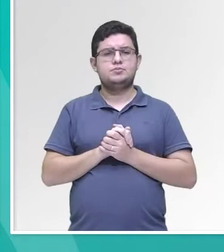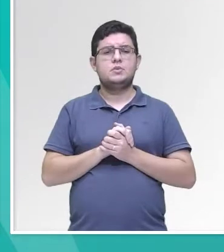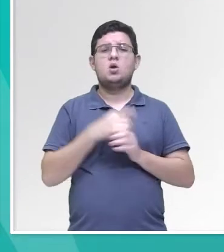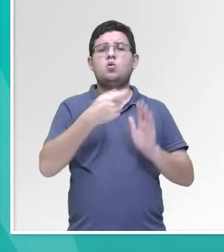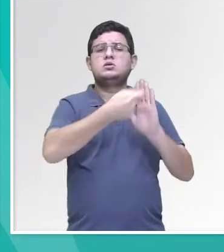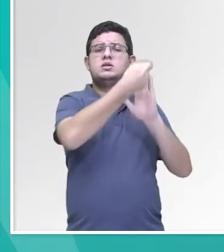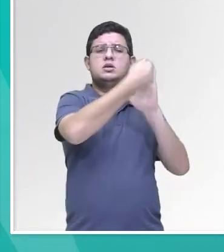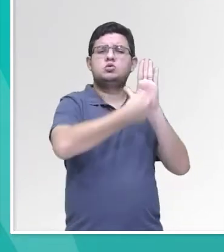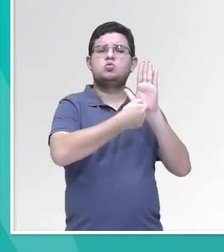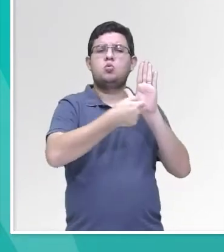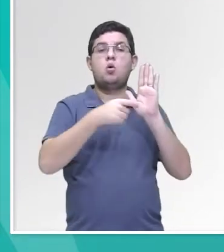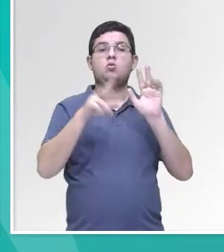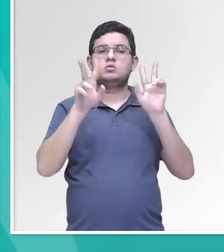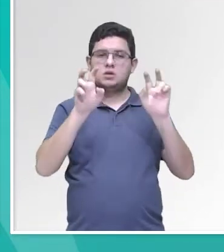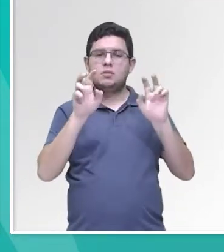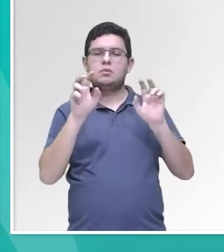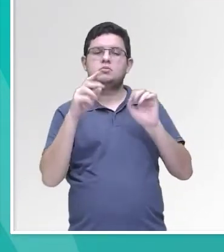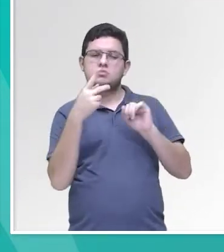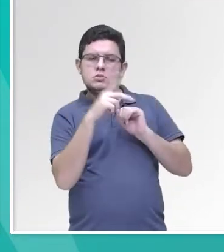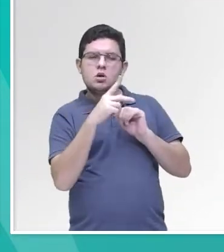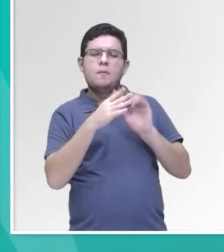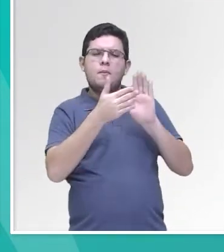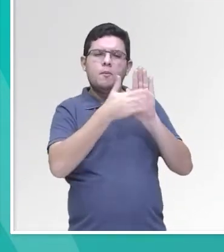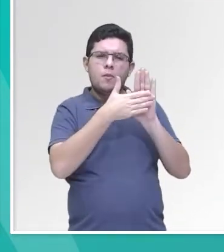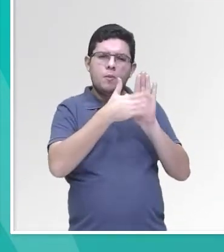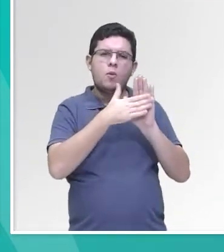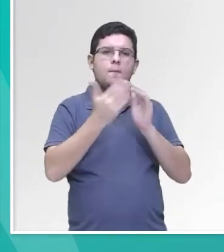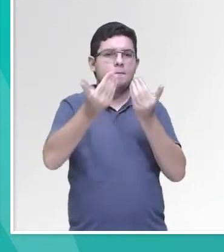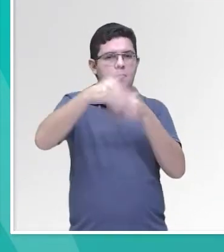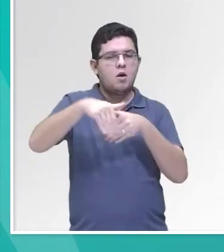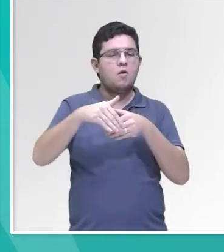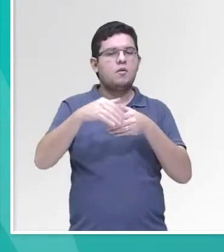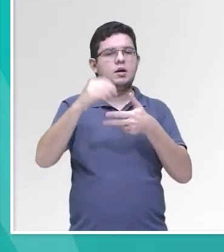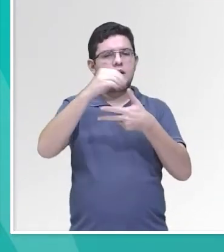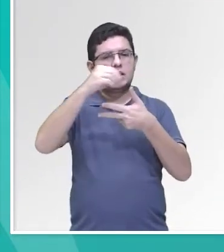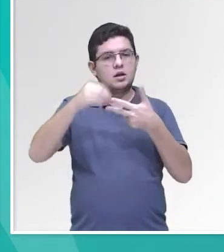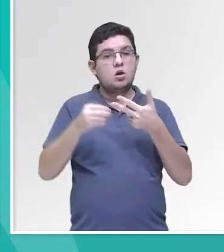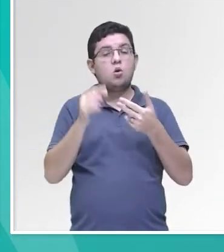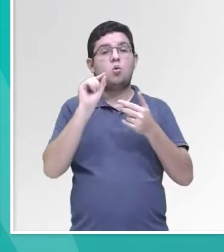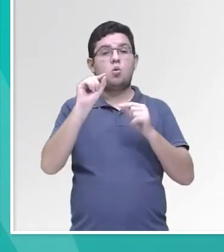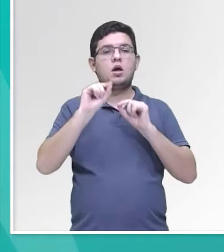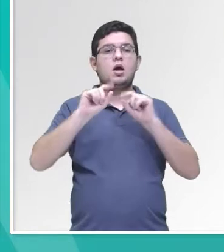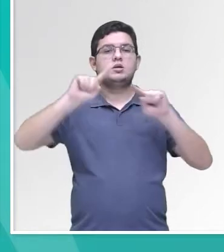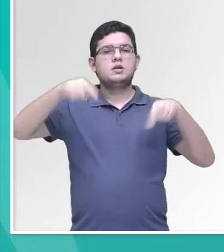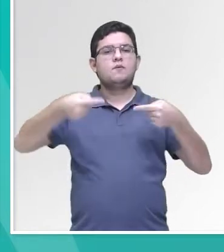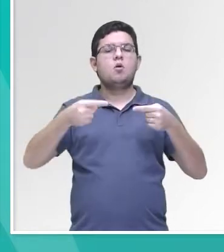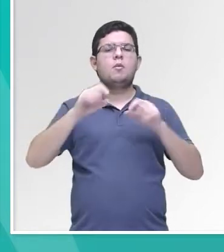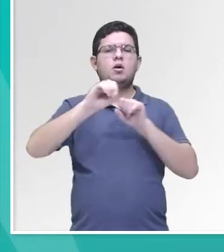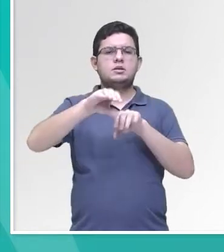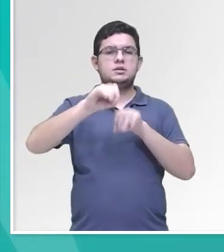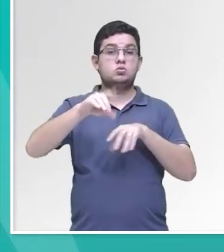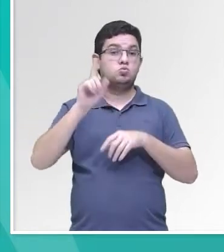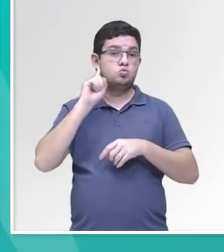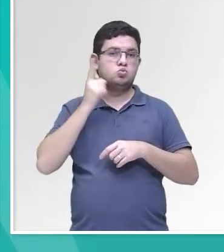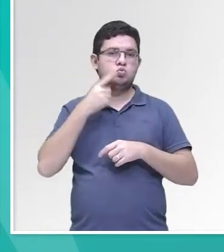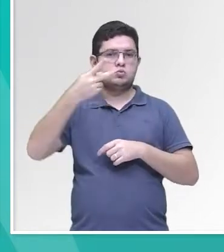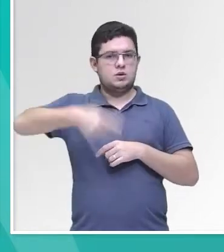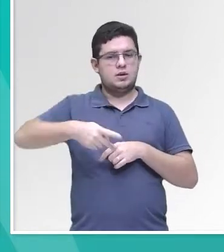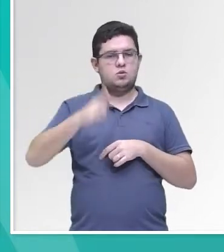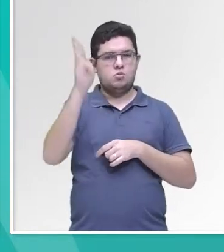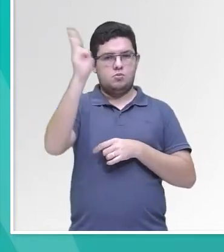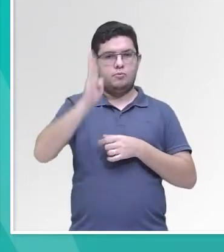o tema que foi proposto, que é os desafios para a educação de surdos no Brasil. Este era o tema.